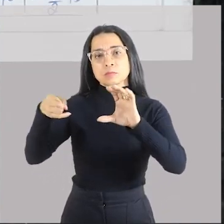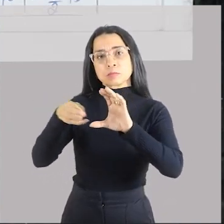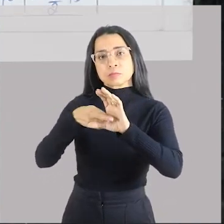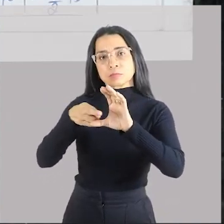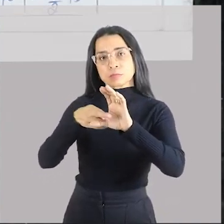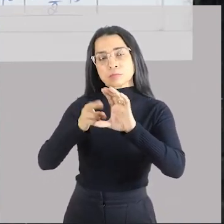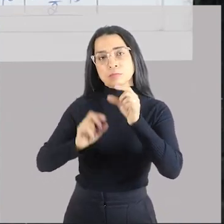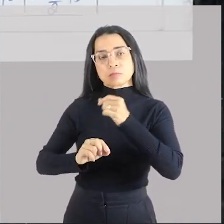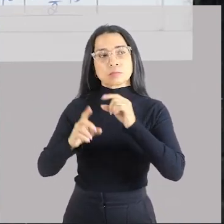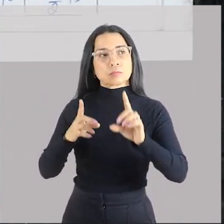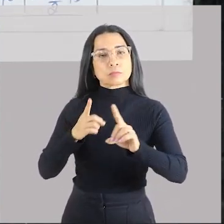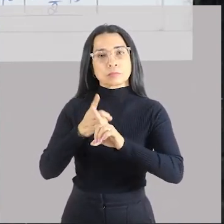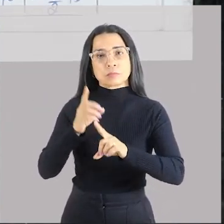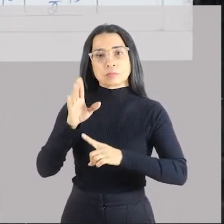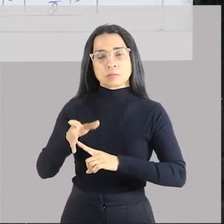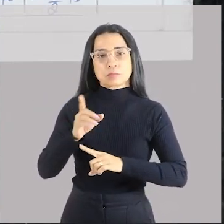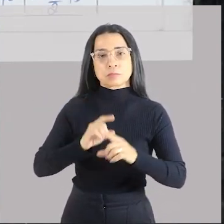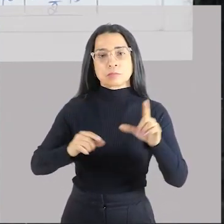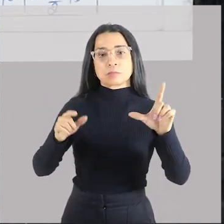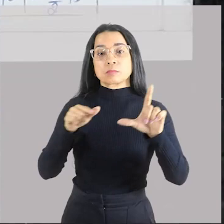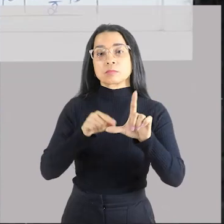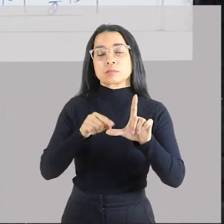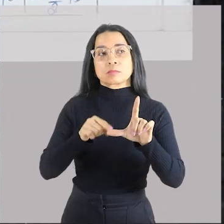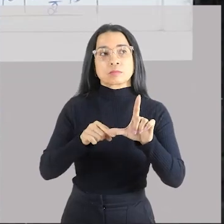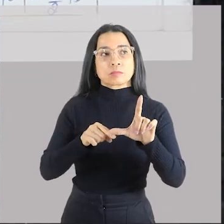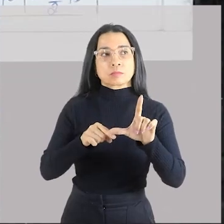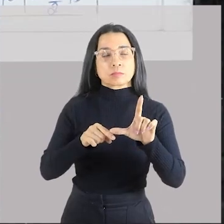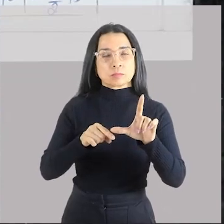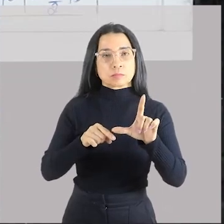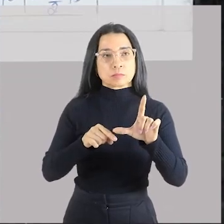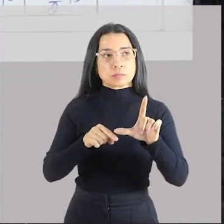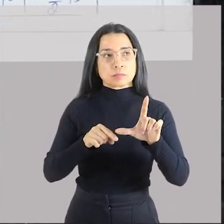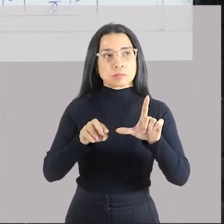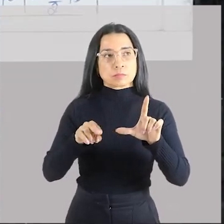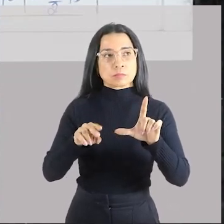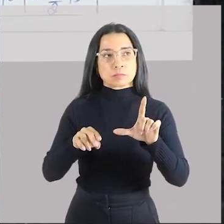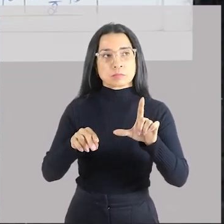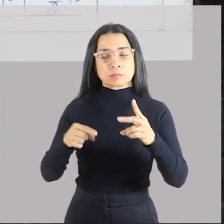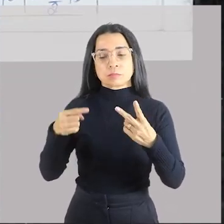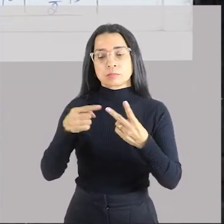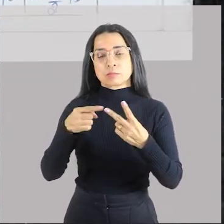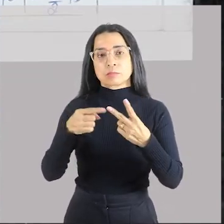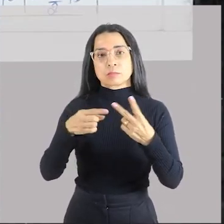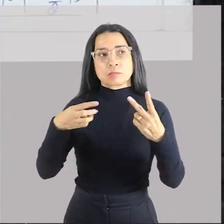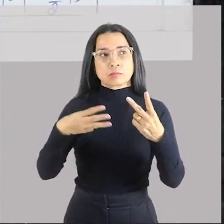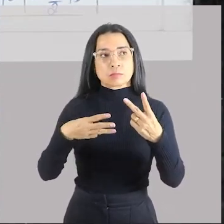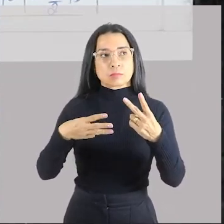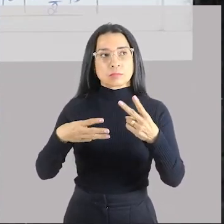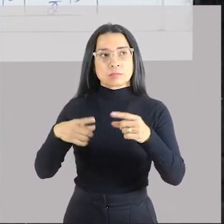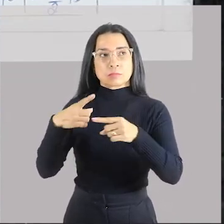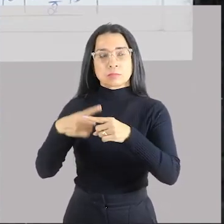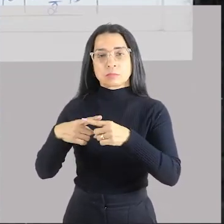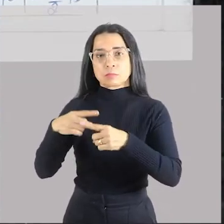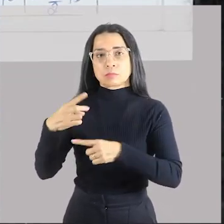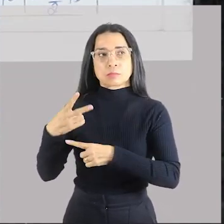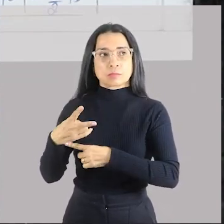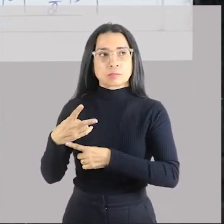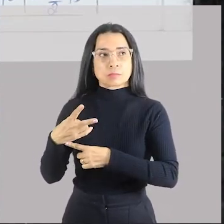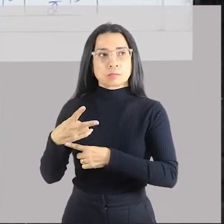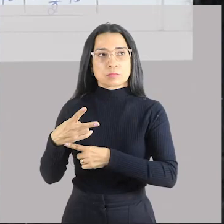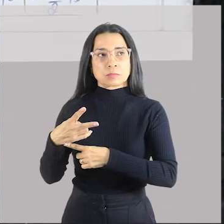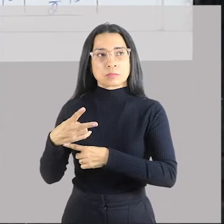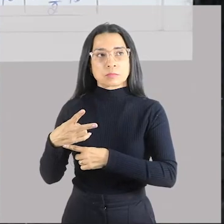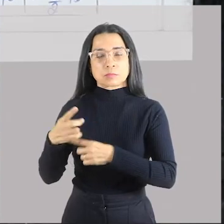aqui, tá? Então, o lado do triângulo é igual a raiz de 3 multiplicado por 2, raiz de